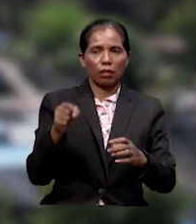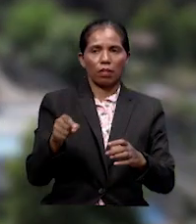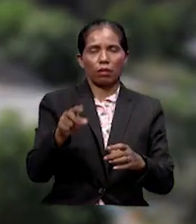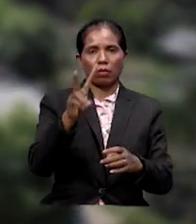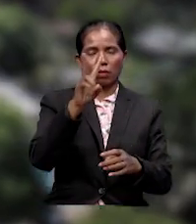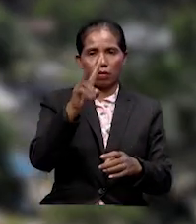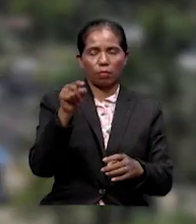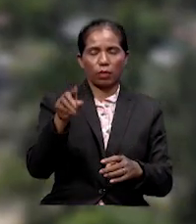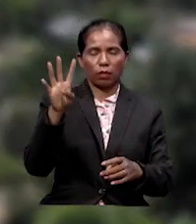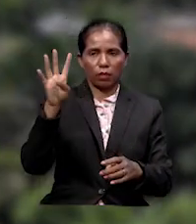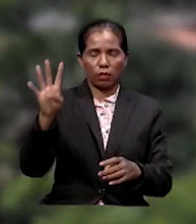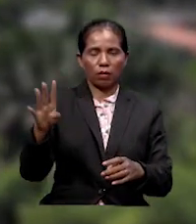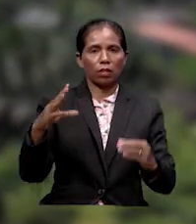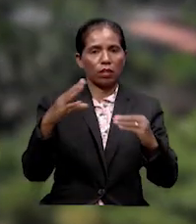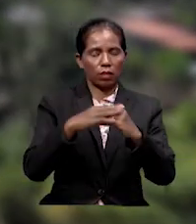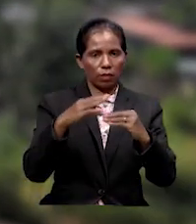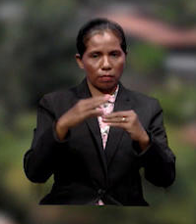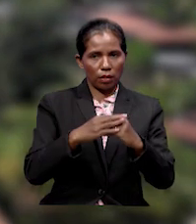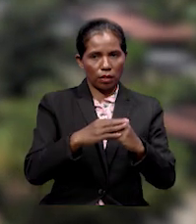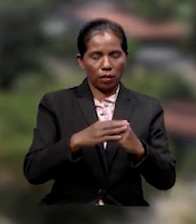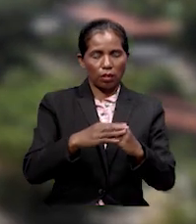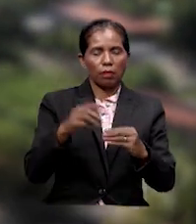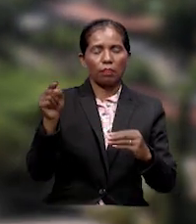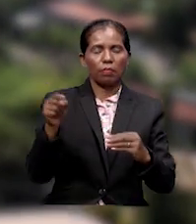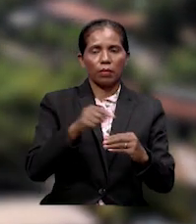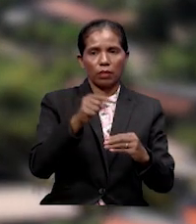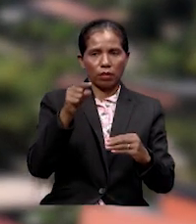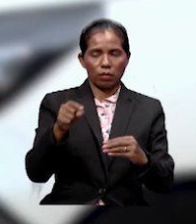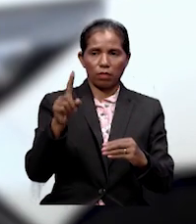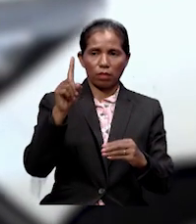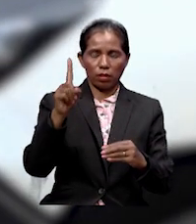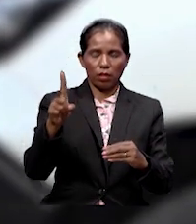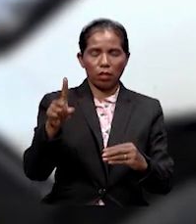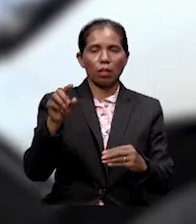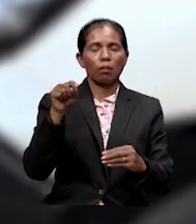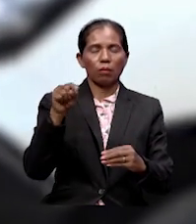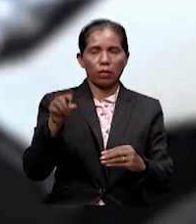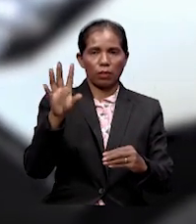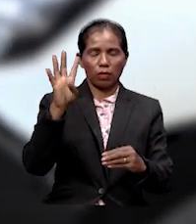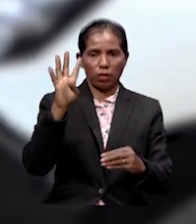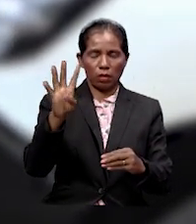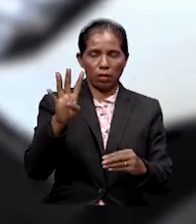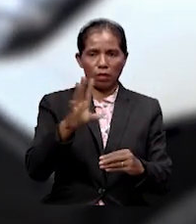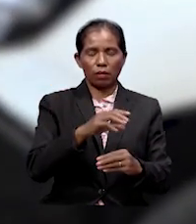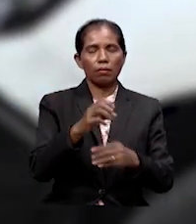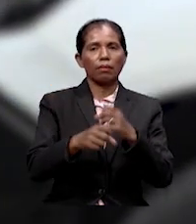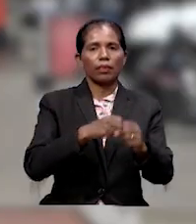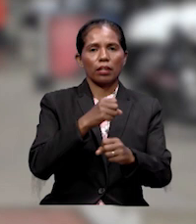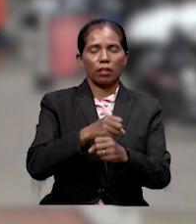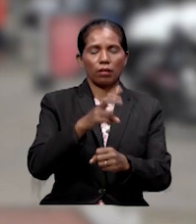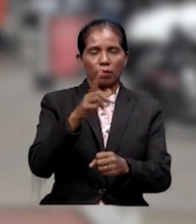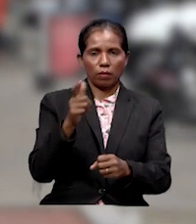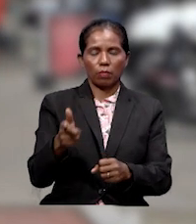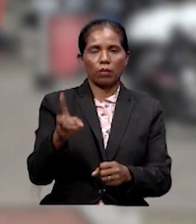hat no hatai sapato por cento ida ponto hat ba anual dezembro tinareum rua ronulo racing